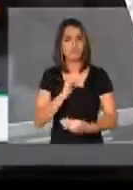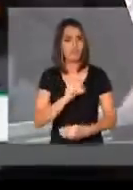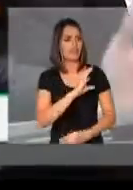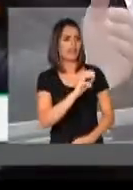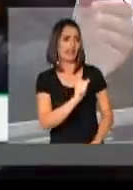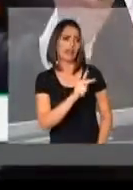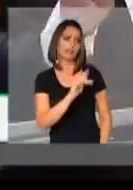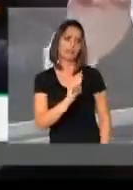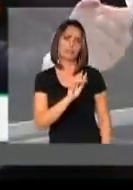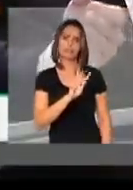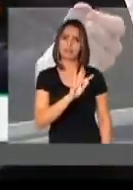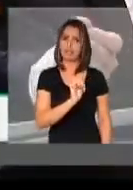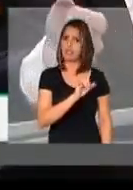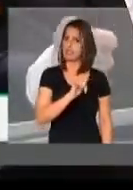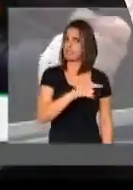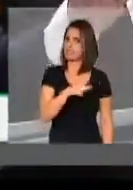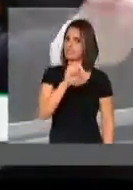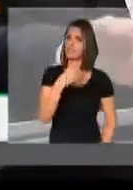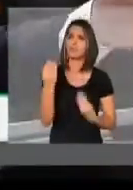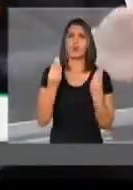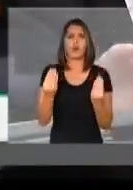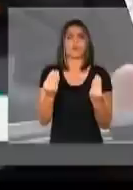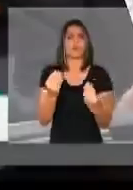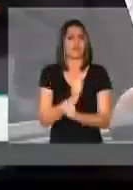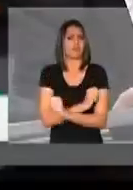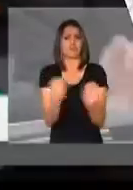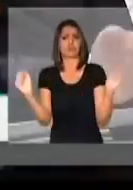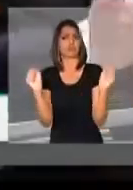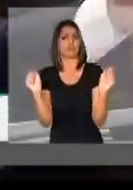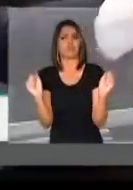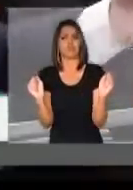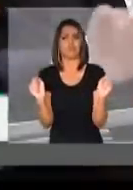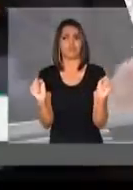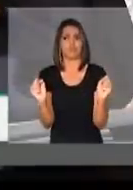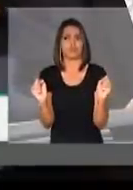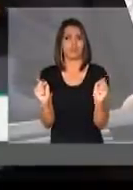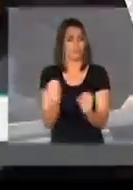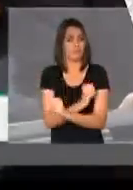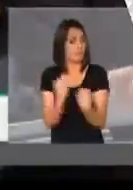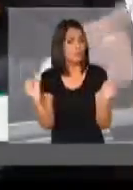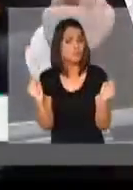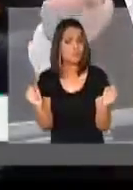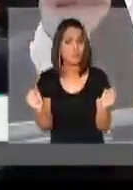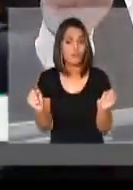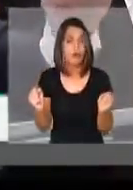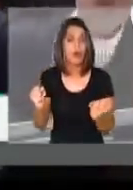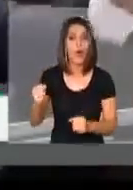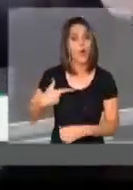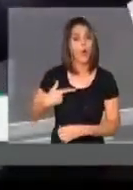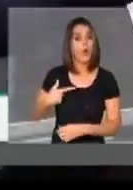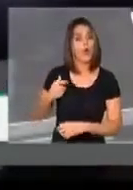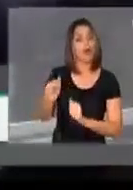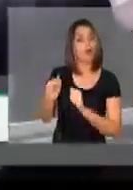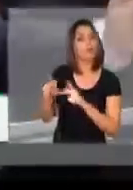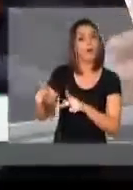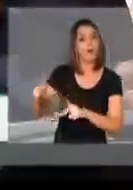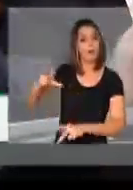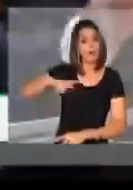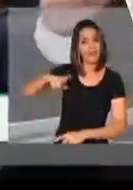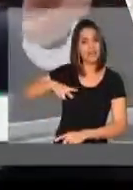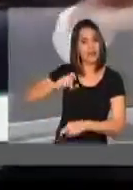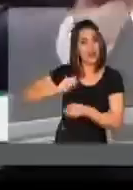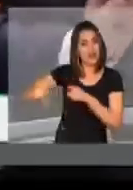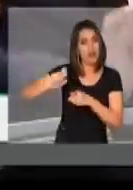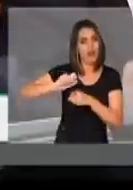capitalização? Como é que vai ser possível as pessoas que não estão conseguindo emprego fazerem capitalização? E não é mais uma alternativa ao